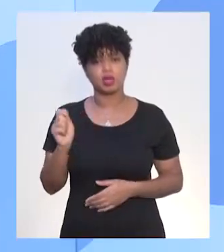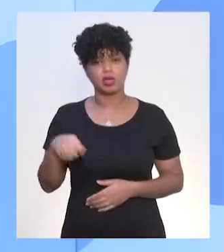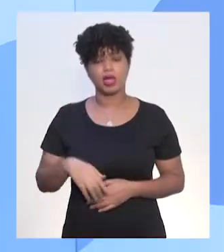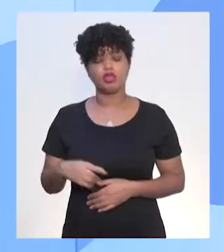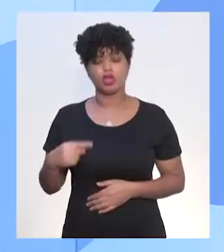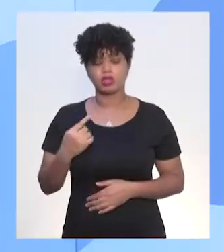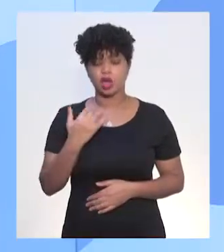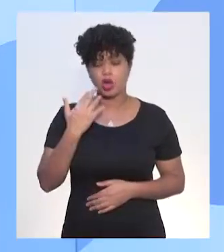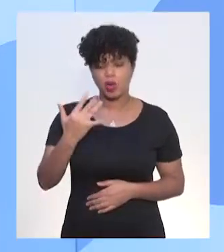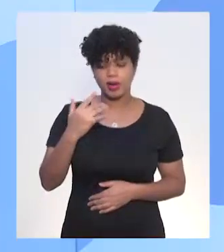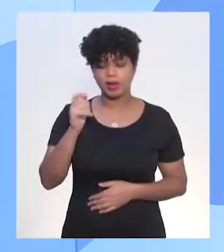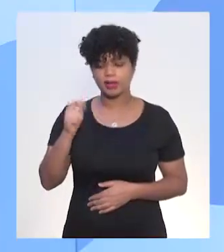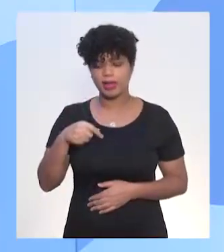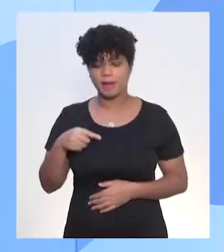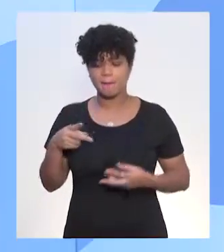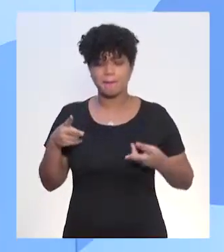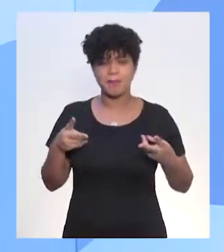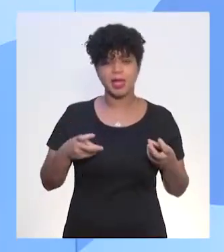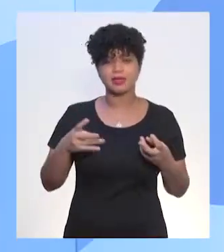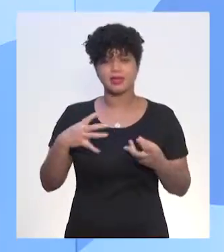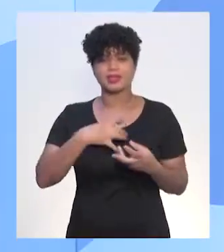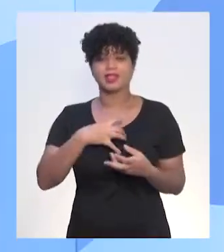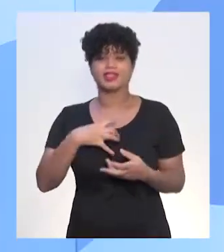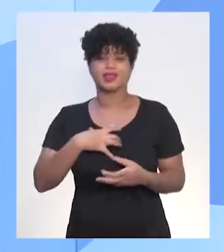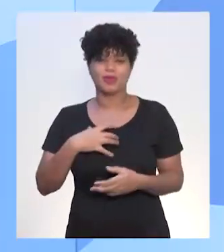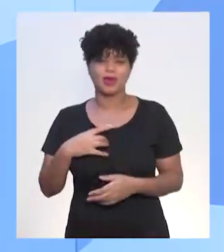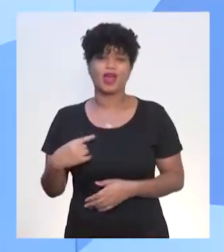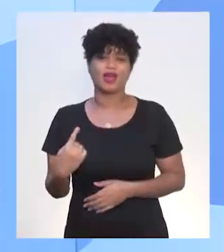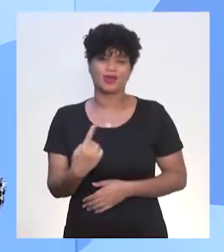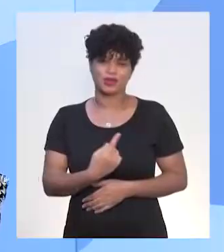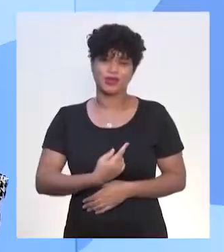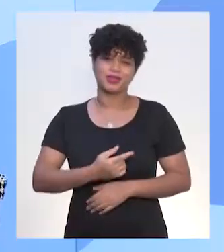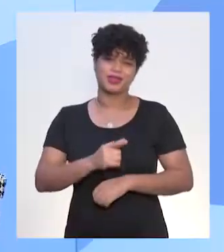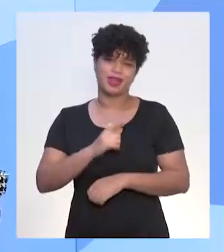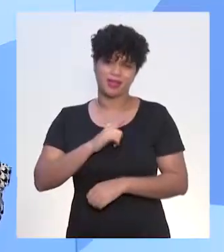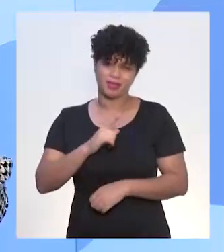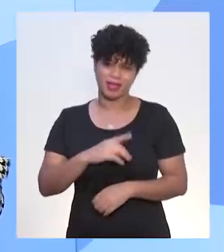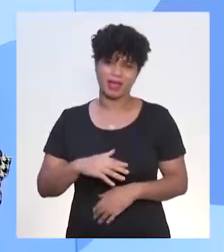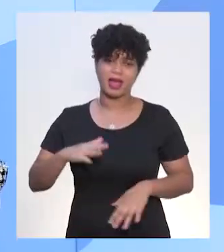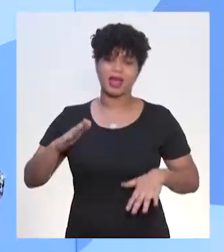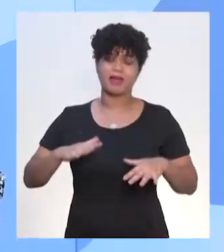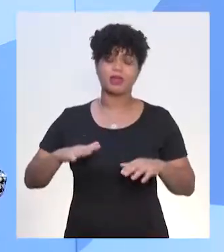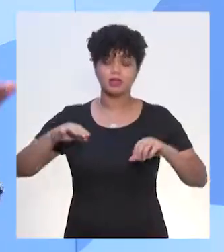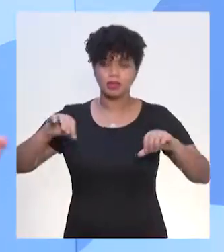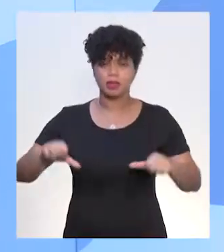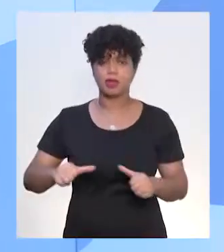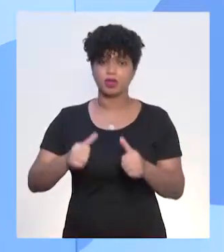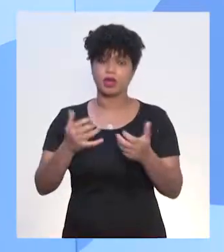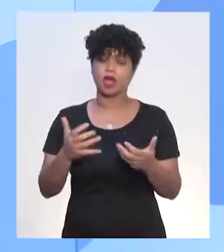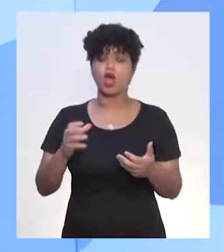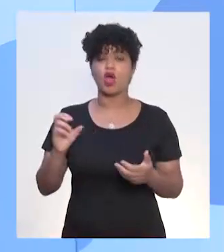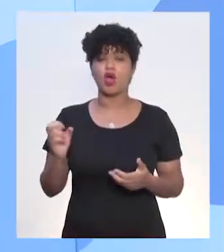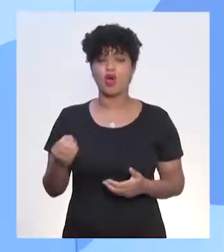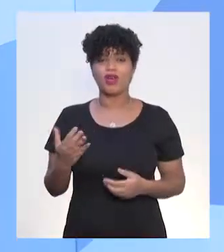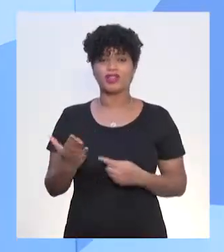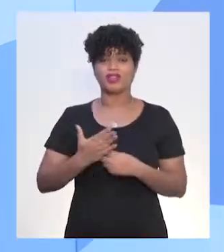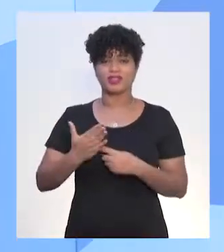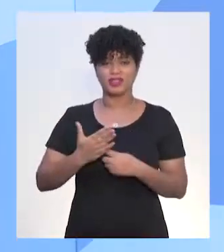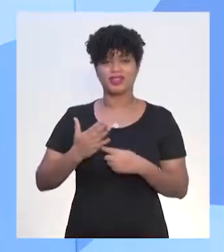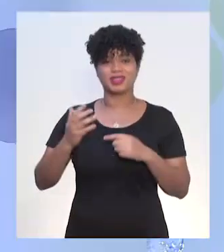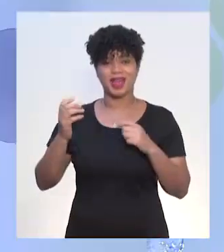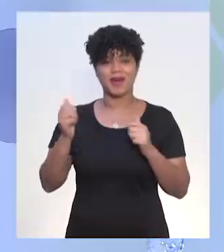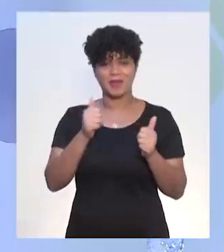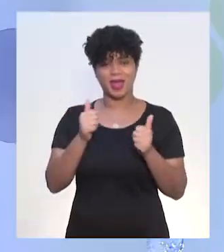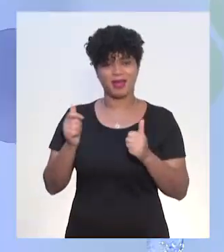pelas cores a gente vai dando um mapeamento para esse sentimento que a gente tem que a gente às vezes quer melhorar ou cultivar em nossa